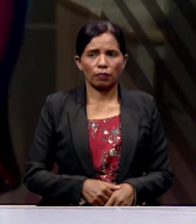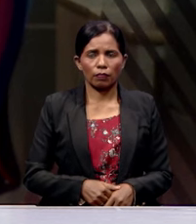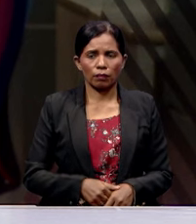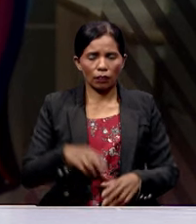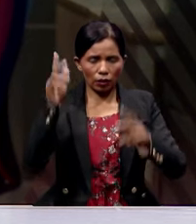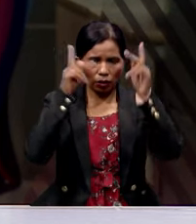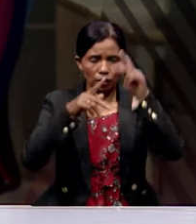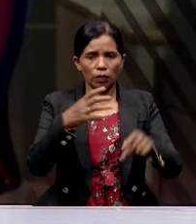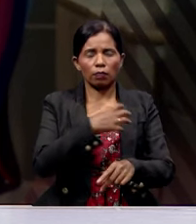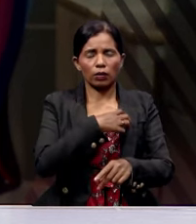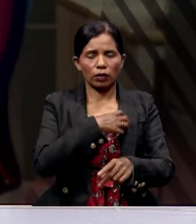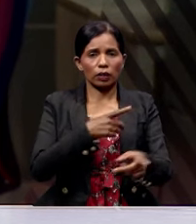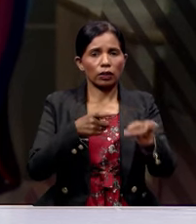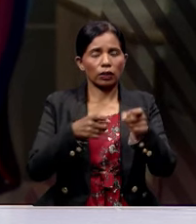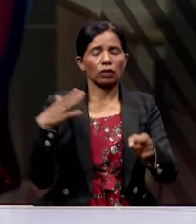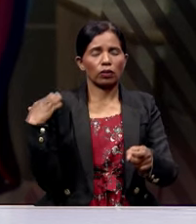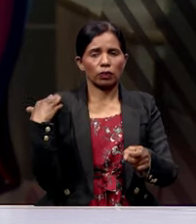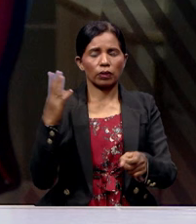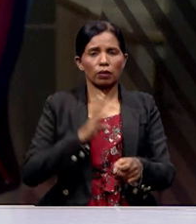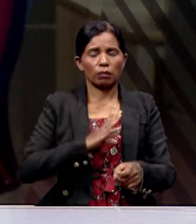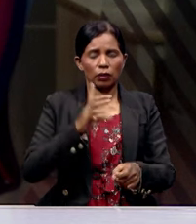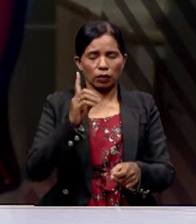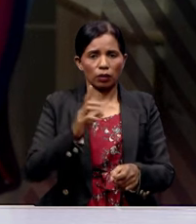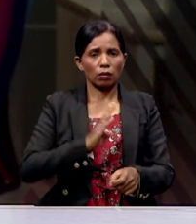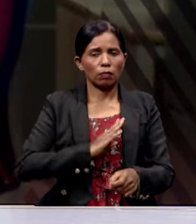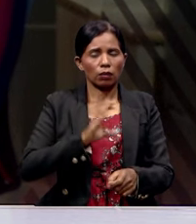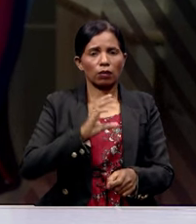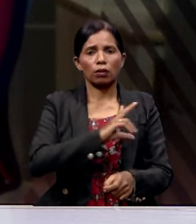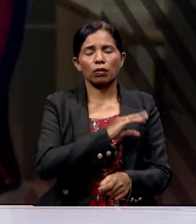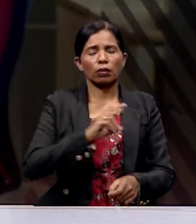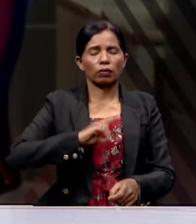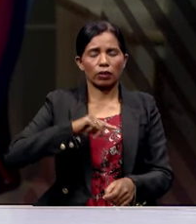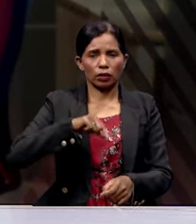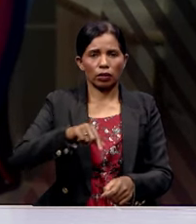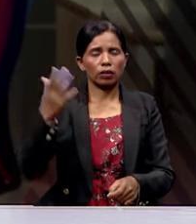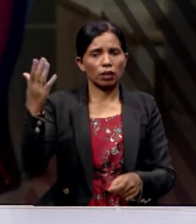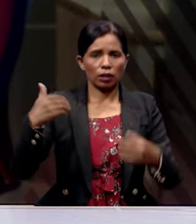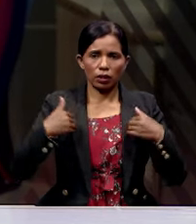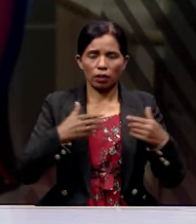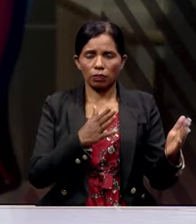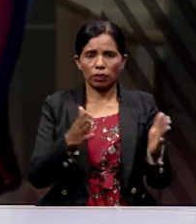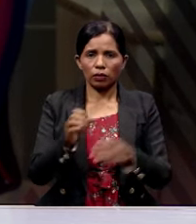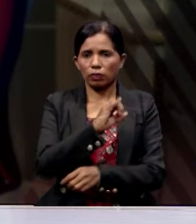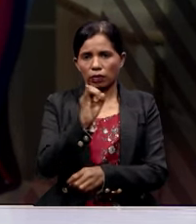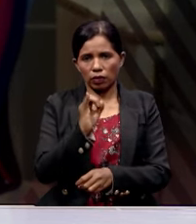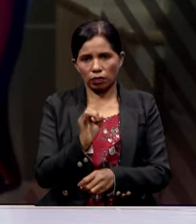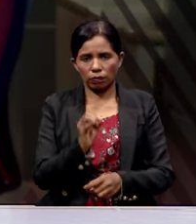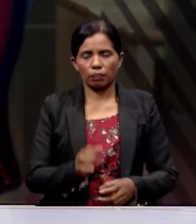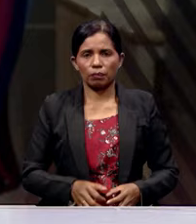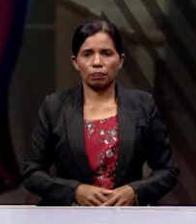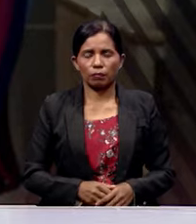caso ao que não penetrar em debater o jovem Iha Bidau, para o qual não vi que se ia processo de investigação.